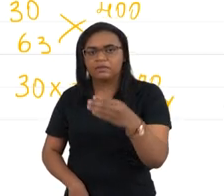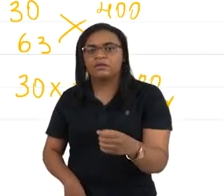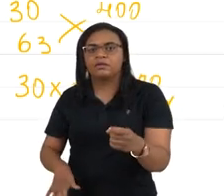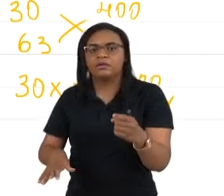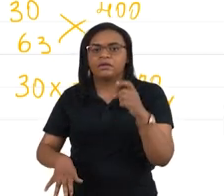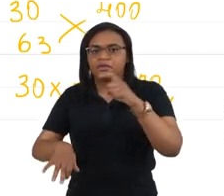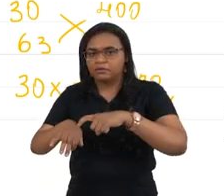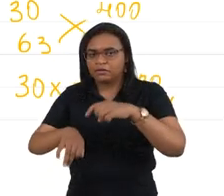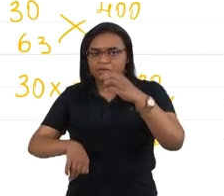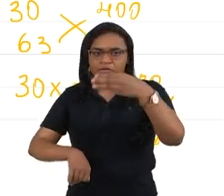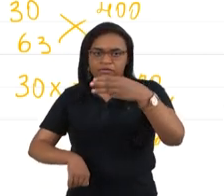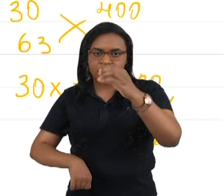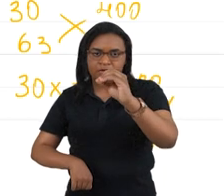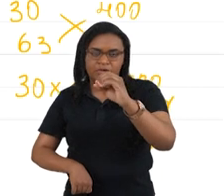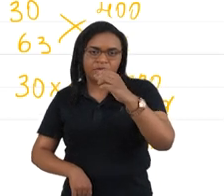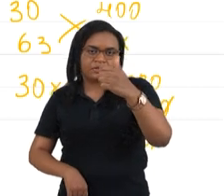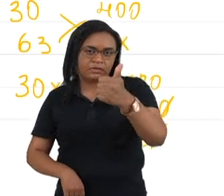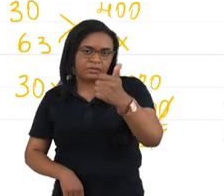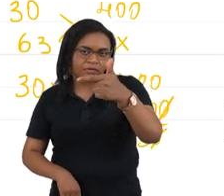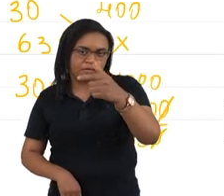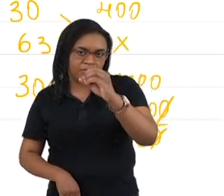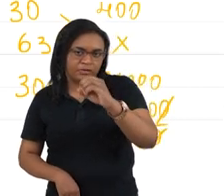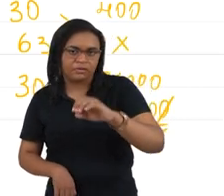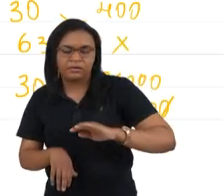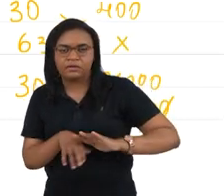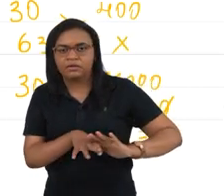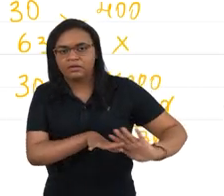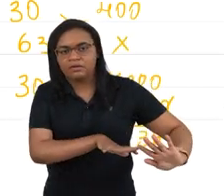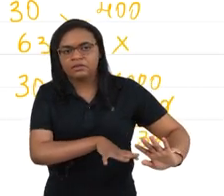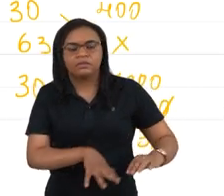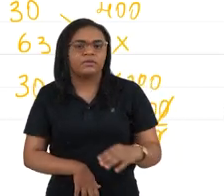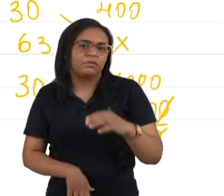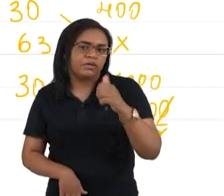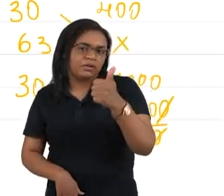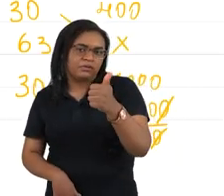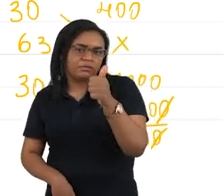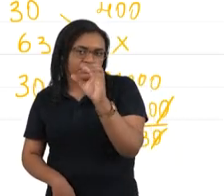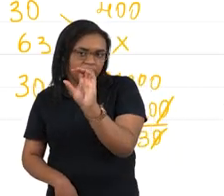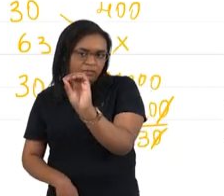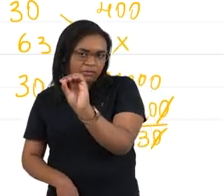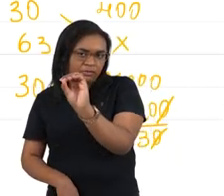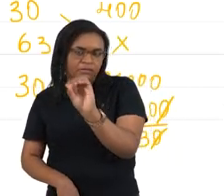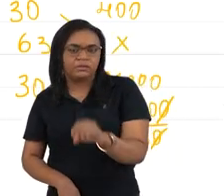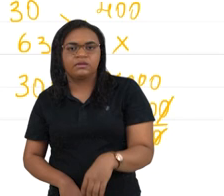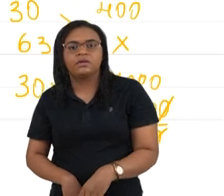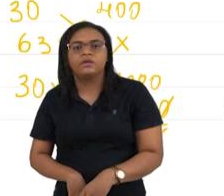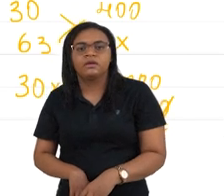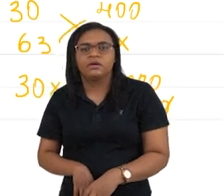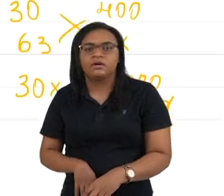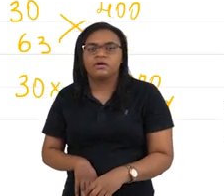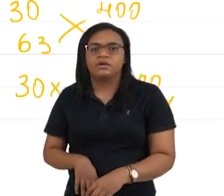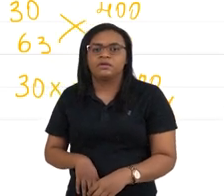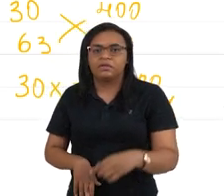30 dá 120. Sobra 0. E aqui agora sobrou mais um 0. Então, gente, agora pegando esse gancho